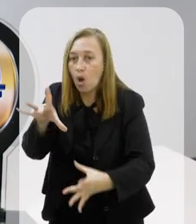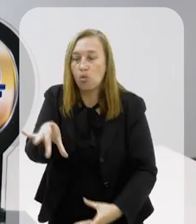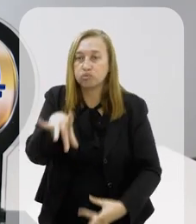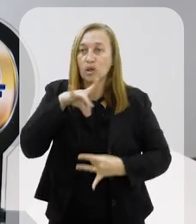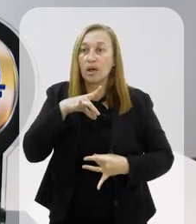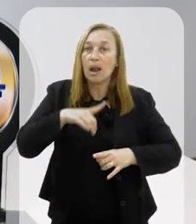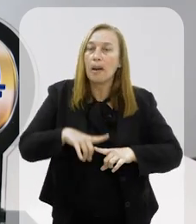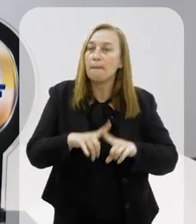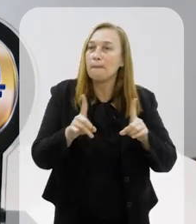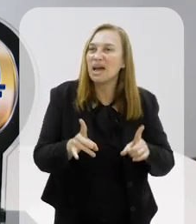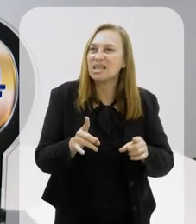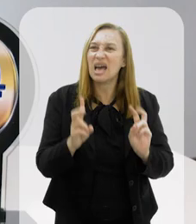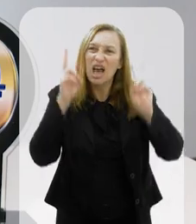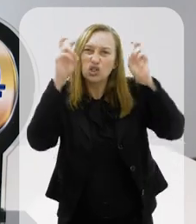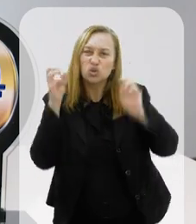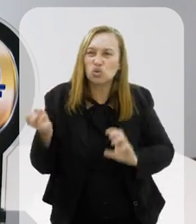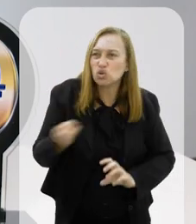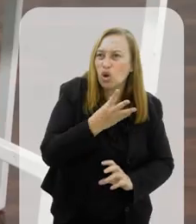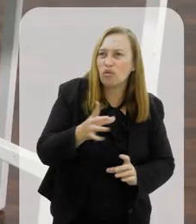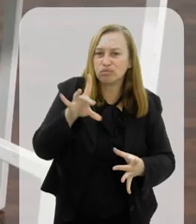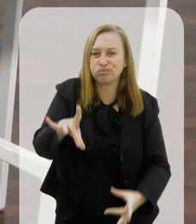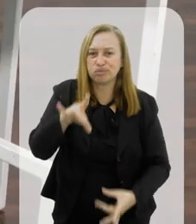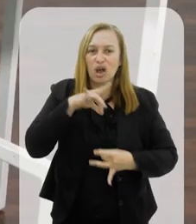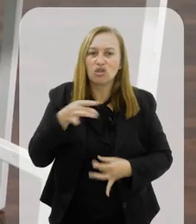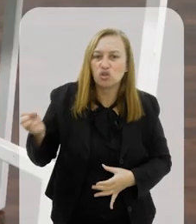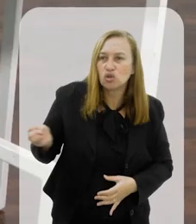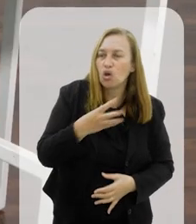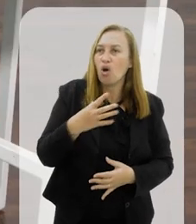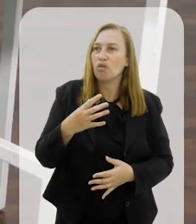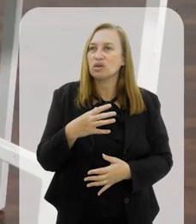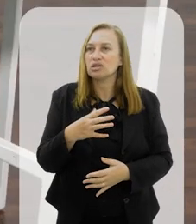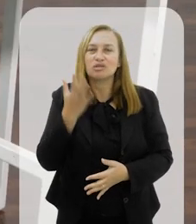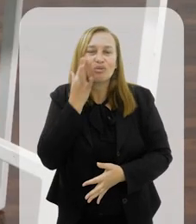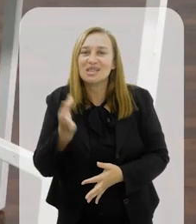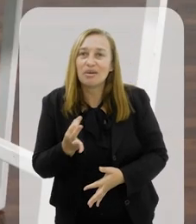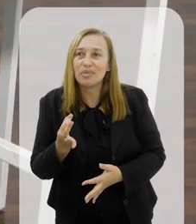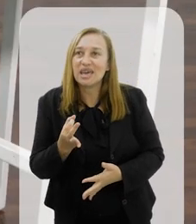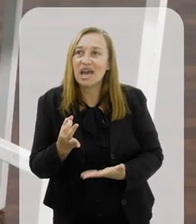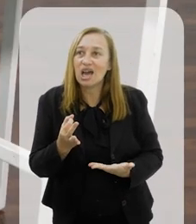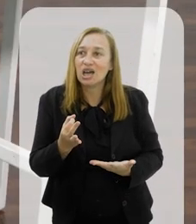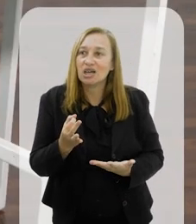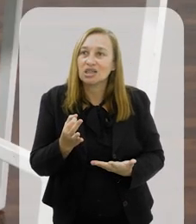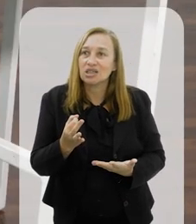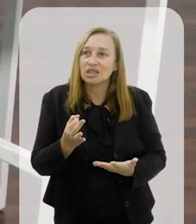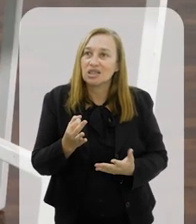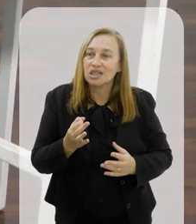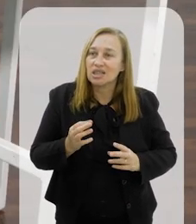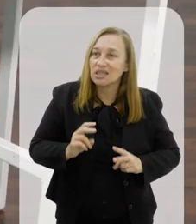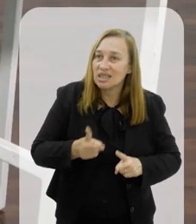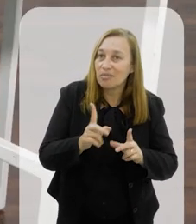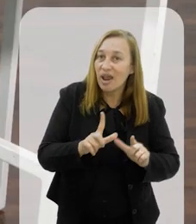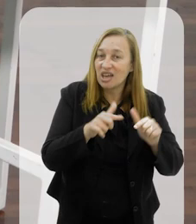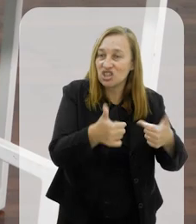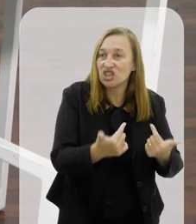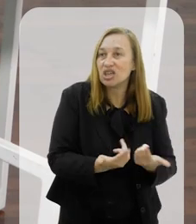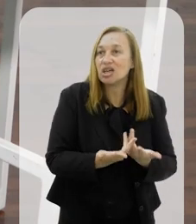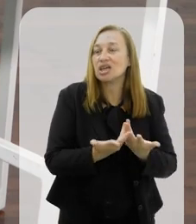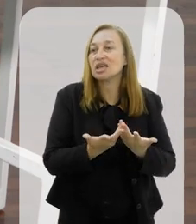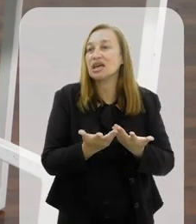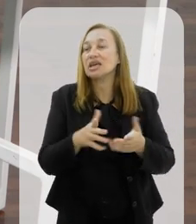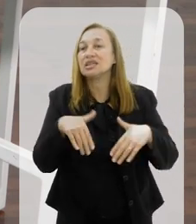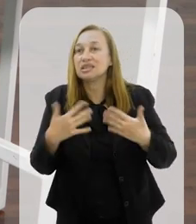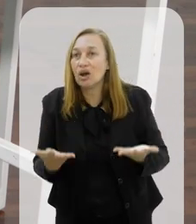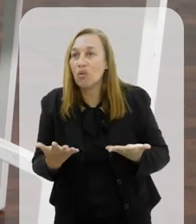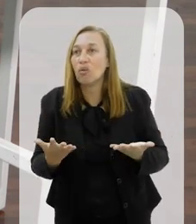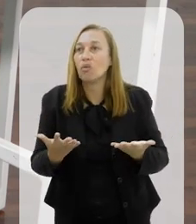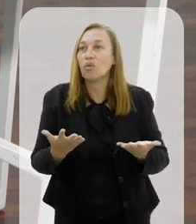evidên que eu acabei de falar mas assuntos novos personagens novos e não sabia que que era assim que funcionava isso